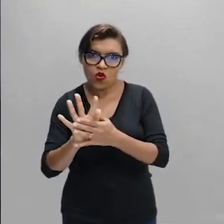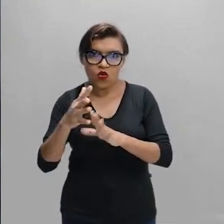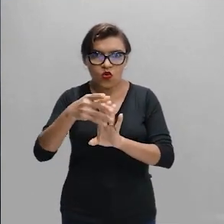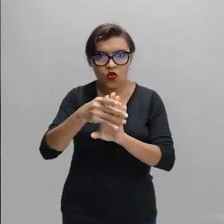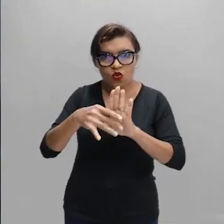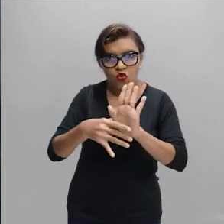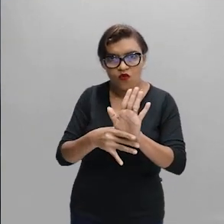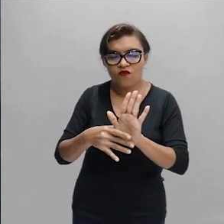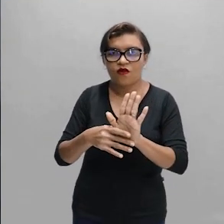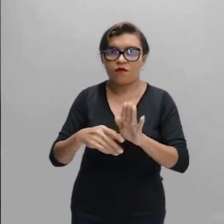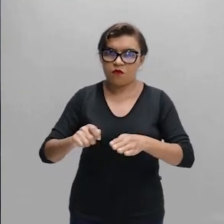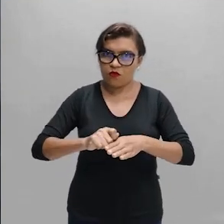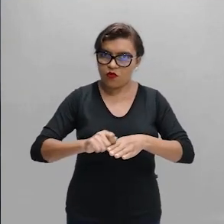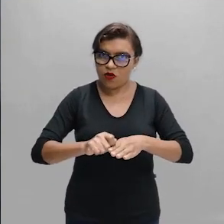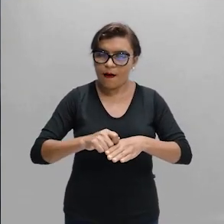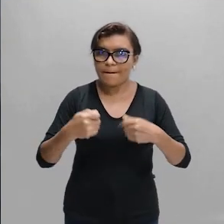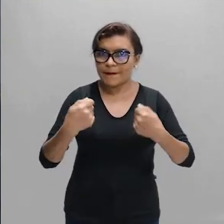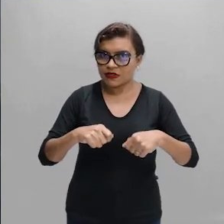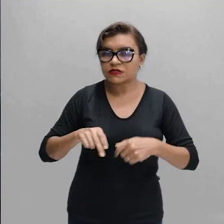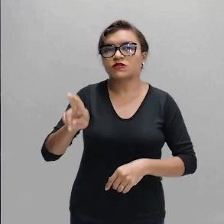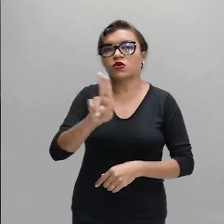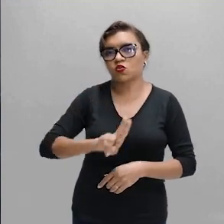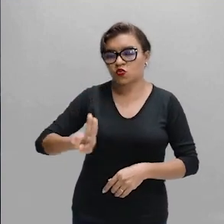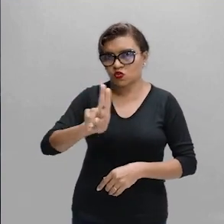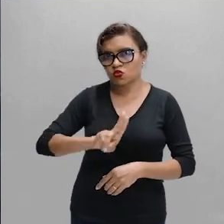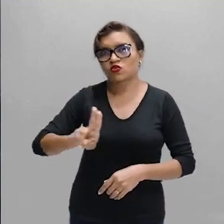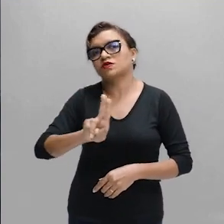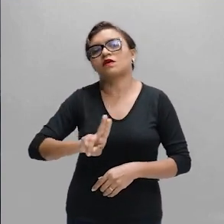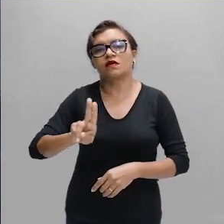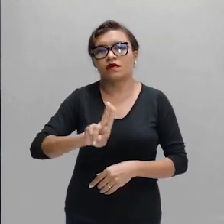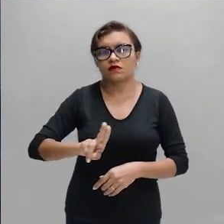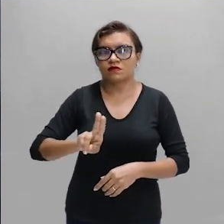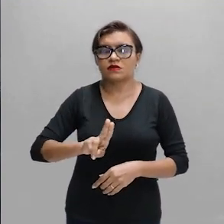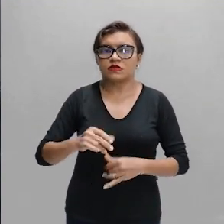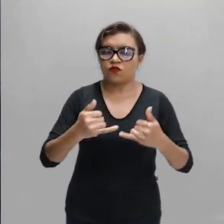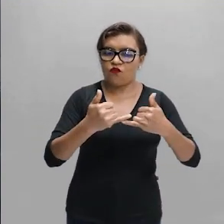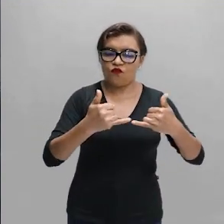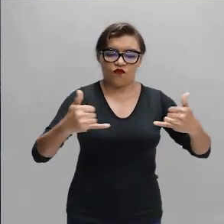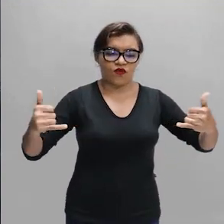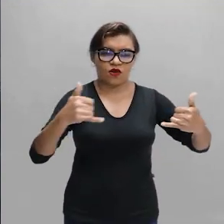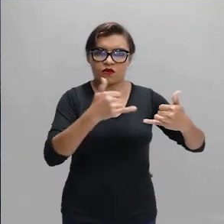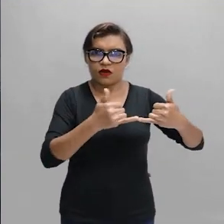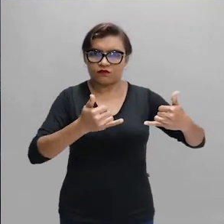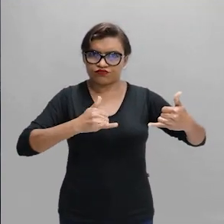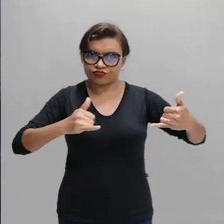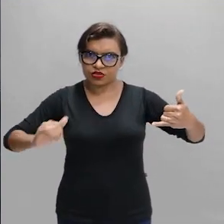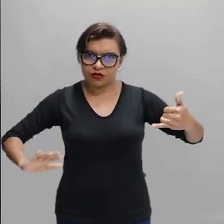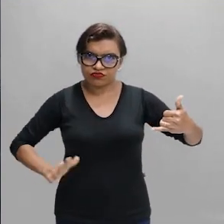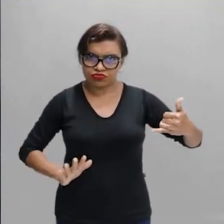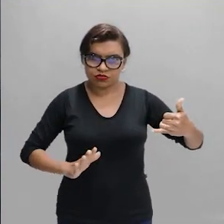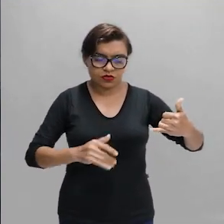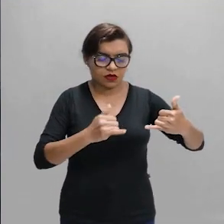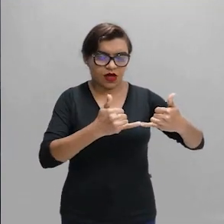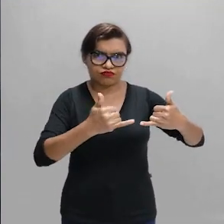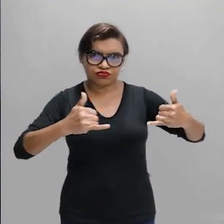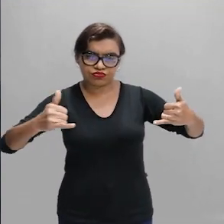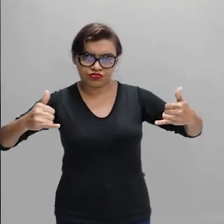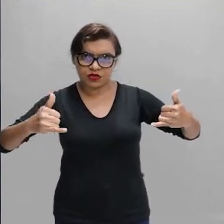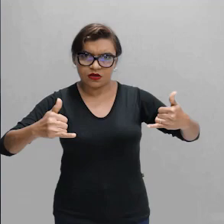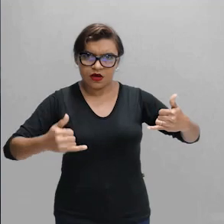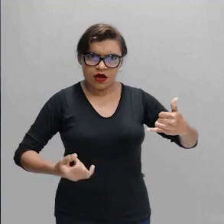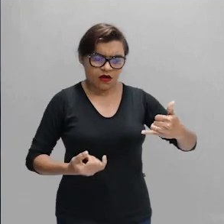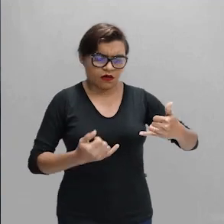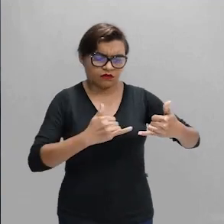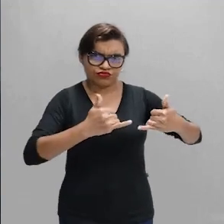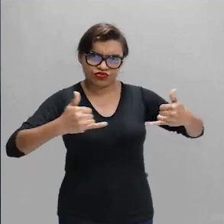para mexer aí nos fios de alta tensão. Dependendo da tensão que for mexida, certo? A pessoa que vai manusear vai precisar de